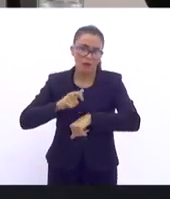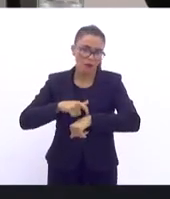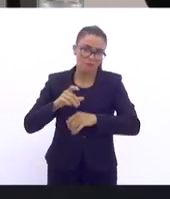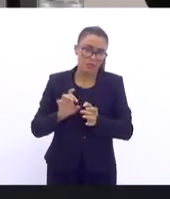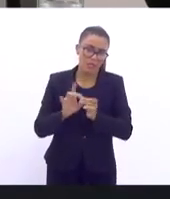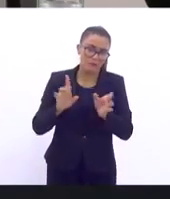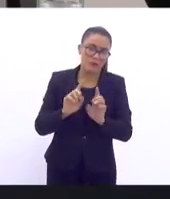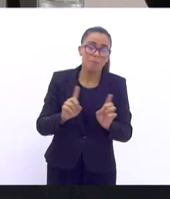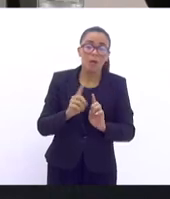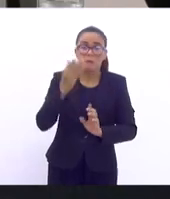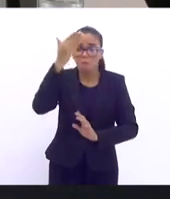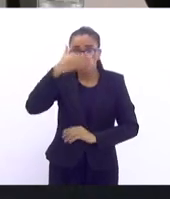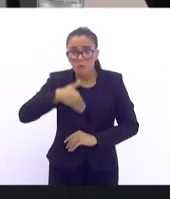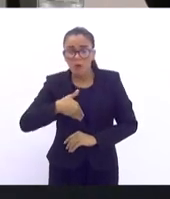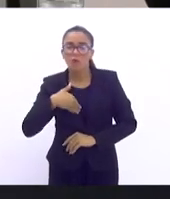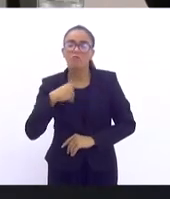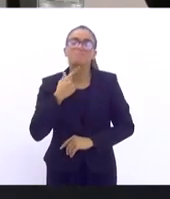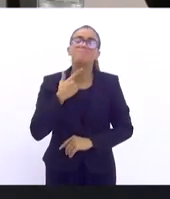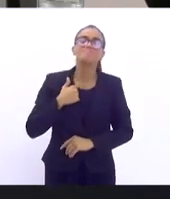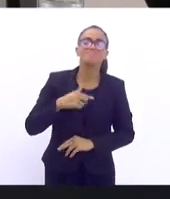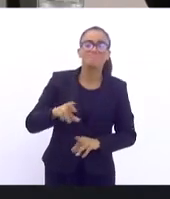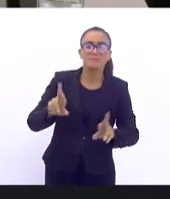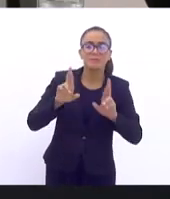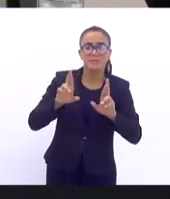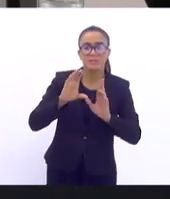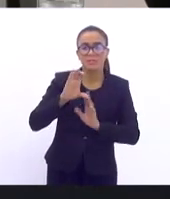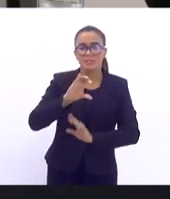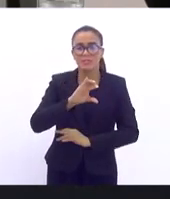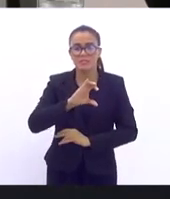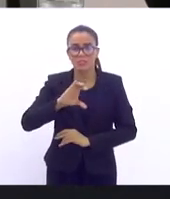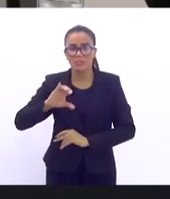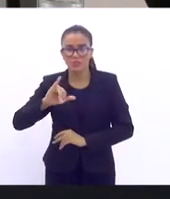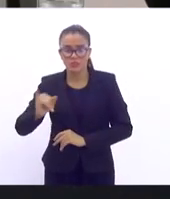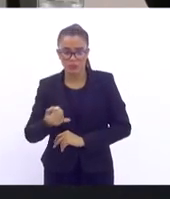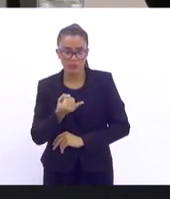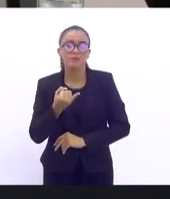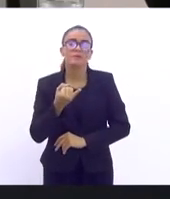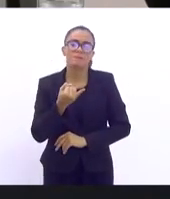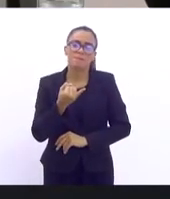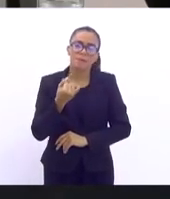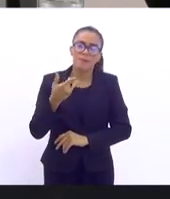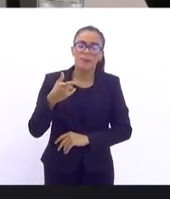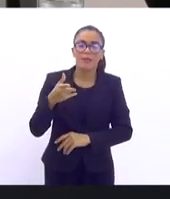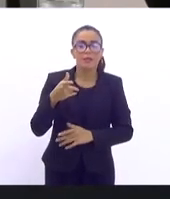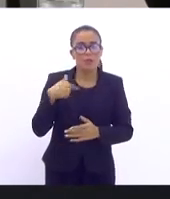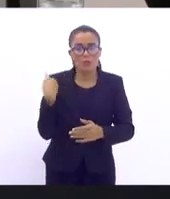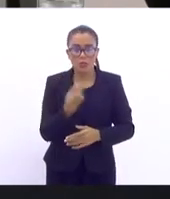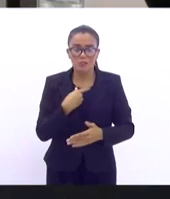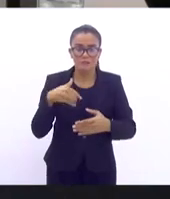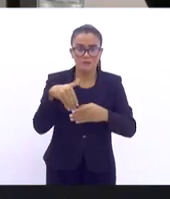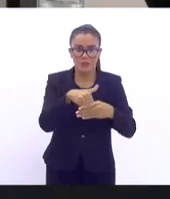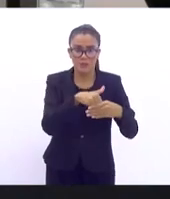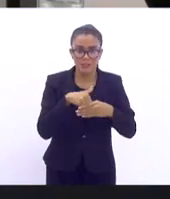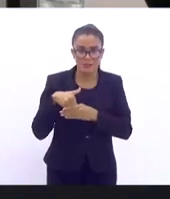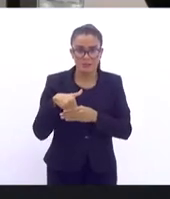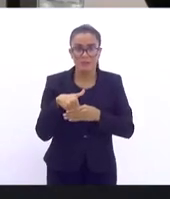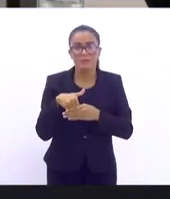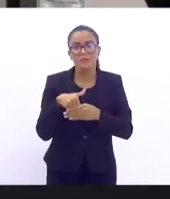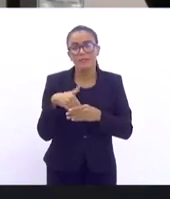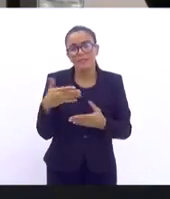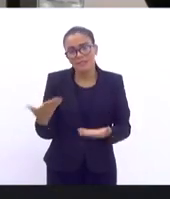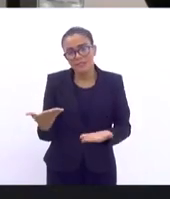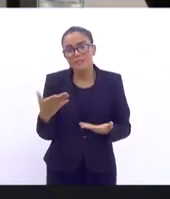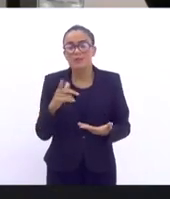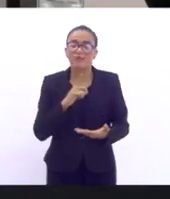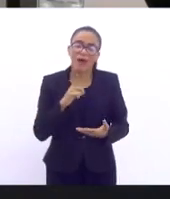demonstra ali um entendimento dessa ccj um balizador Face aos projetos que nós votamos aqui isso sem dúvida